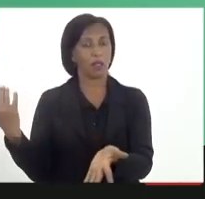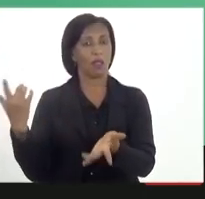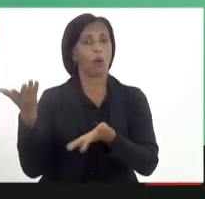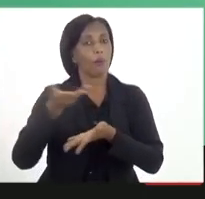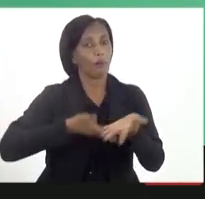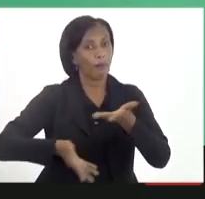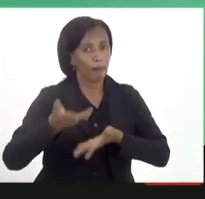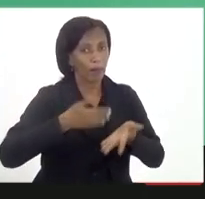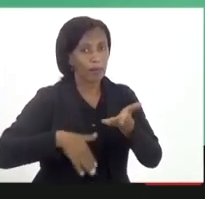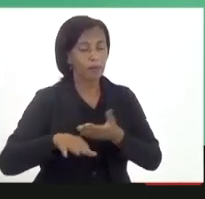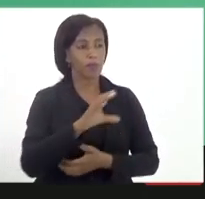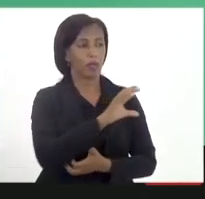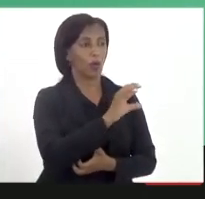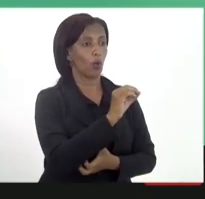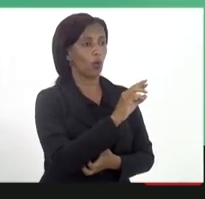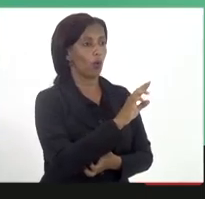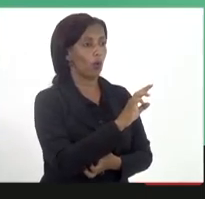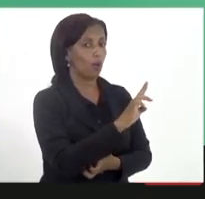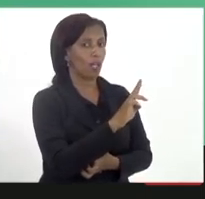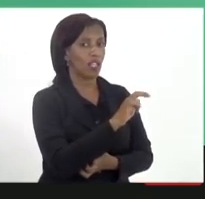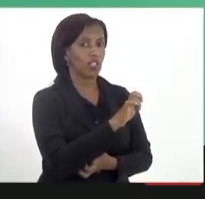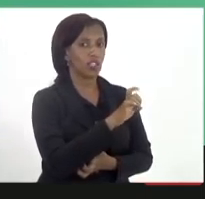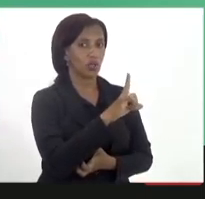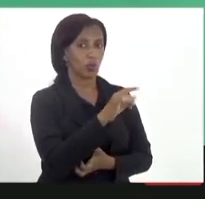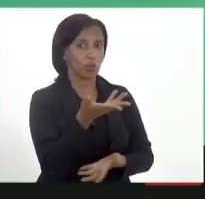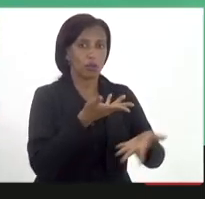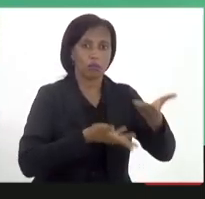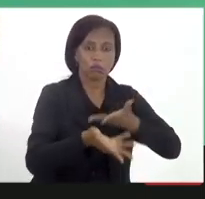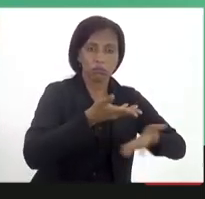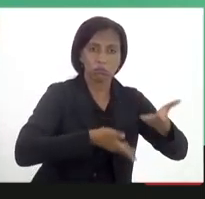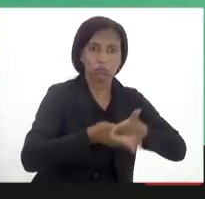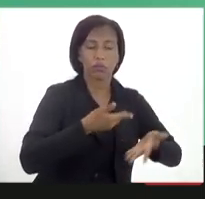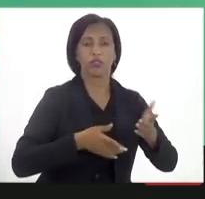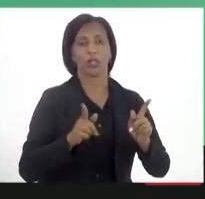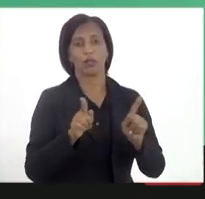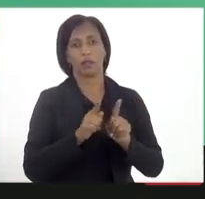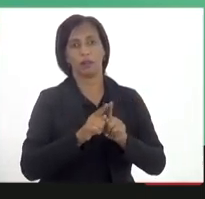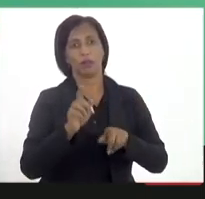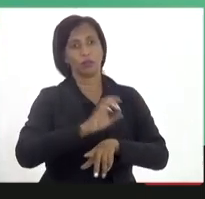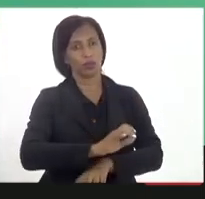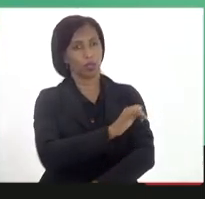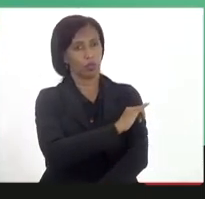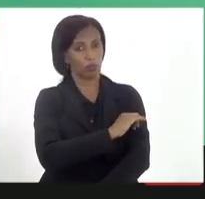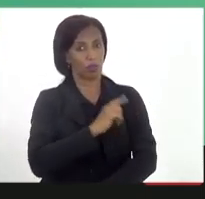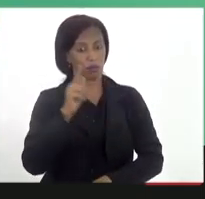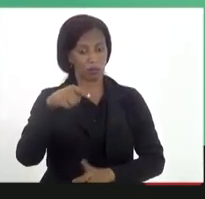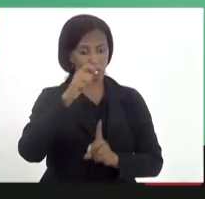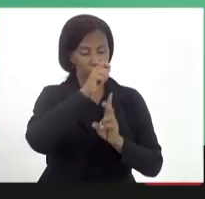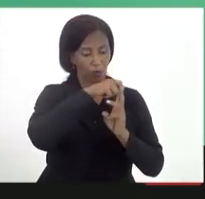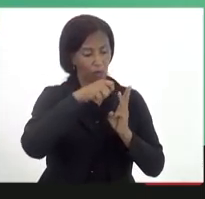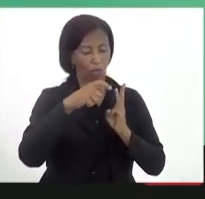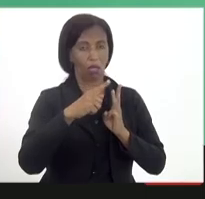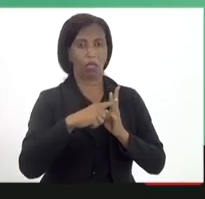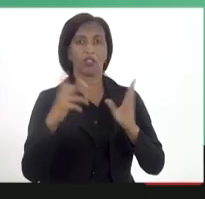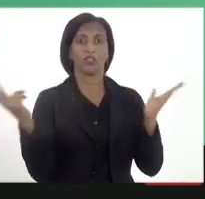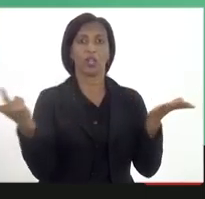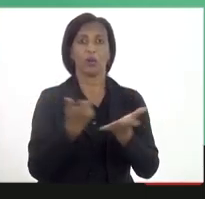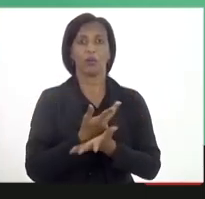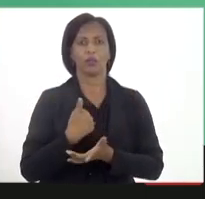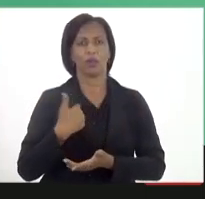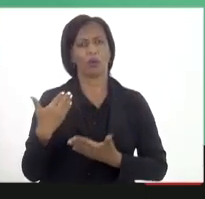participação da Corregedoria da Polícia Militar do Rio e nesse último treino que eu tenho